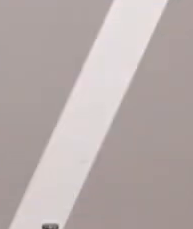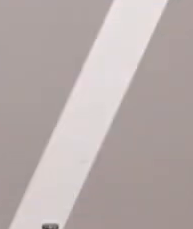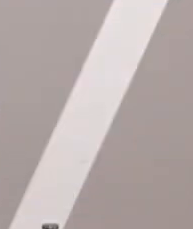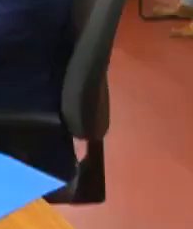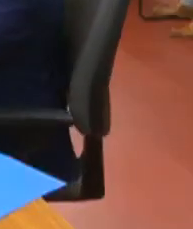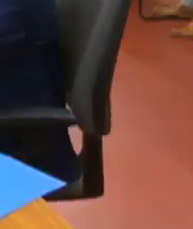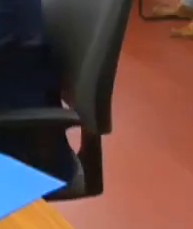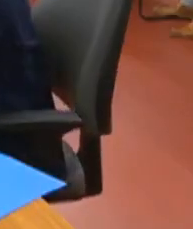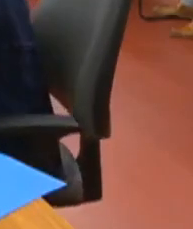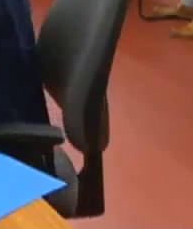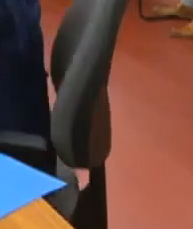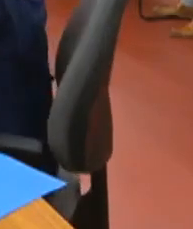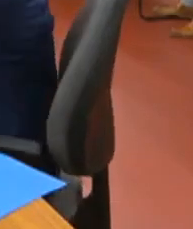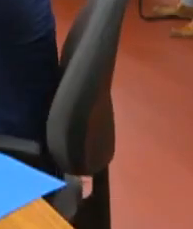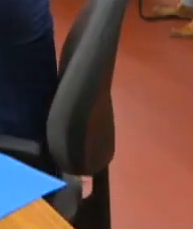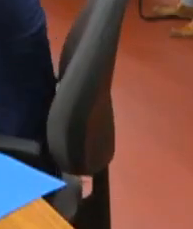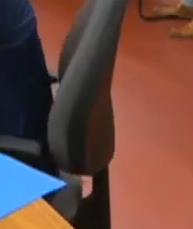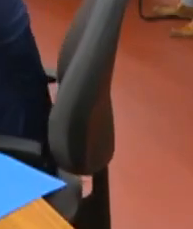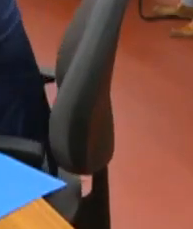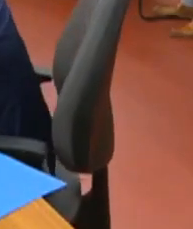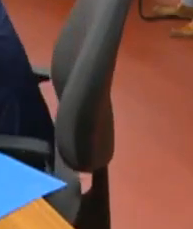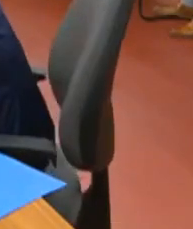a palavra do secretário Igor.